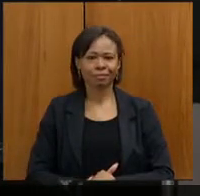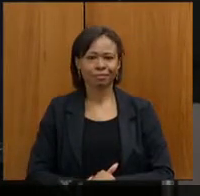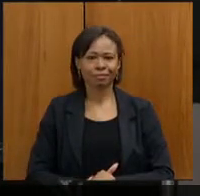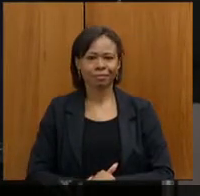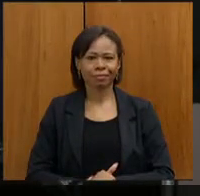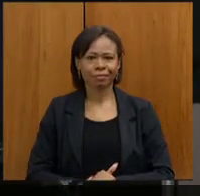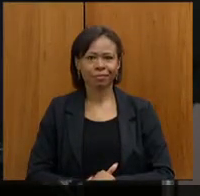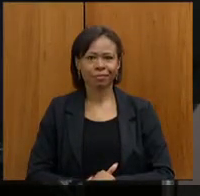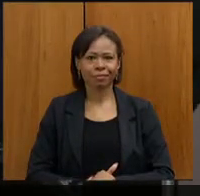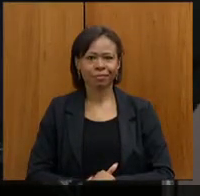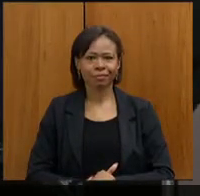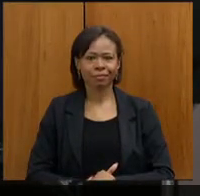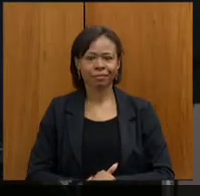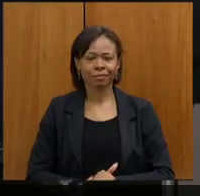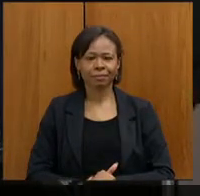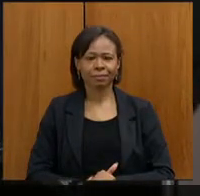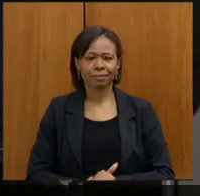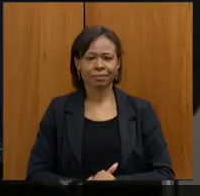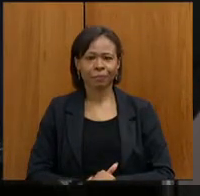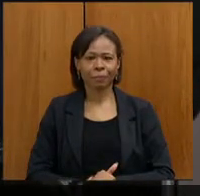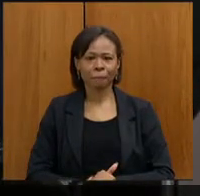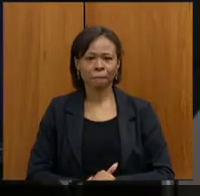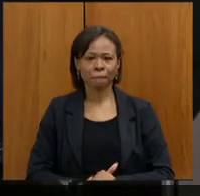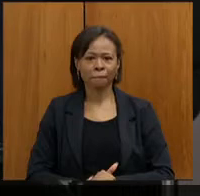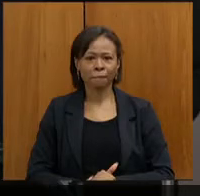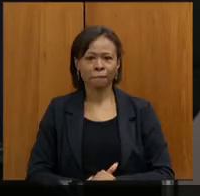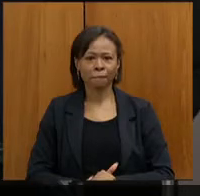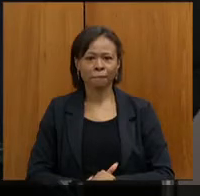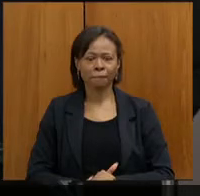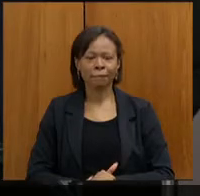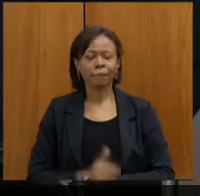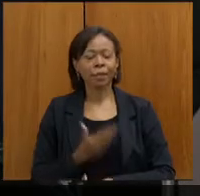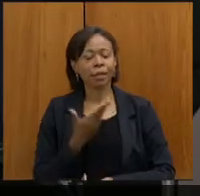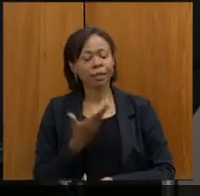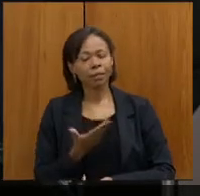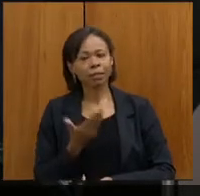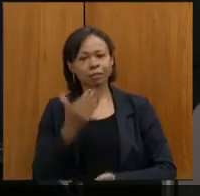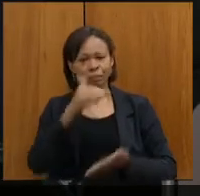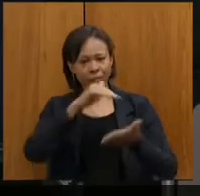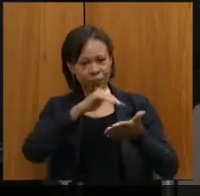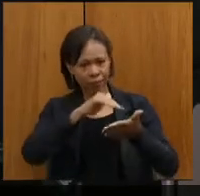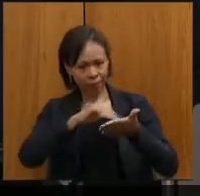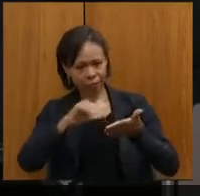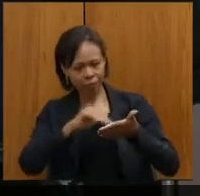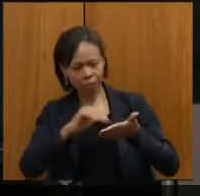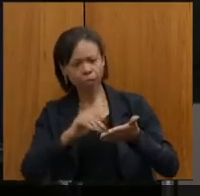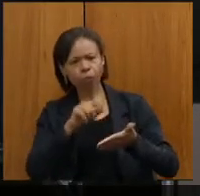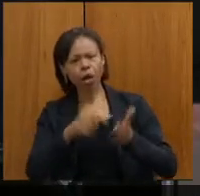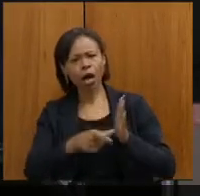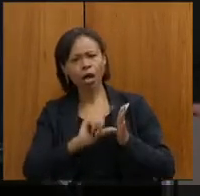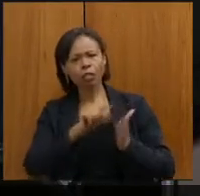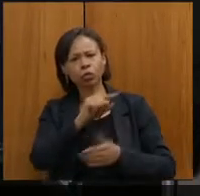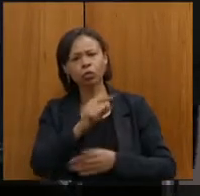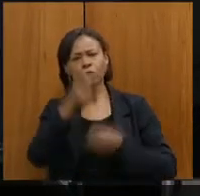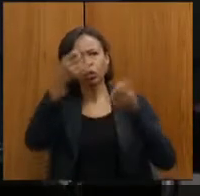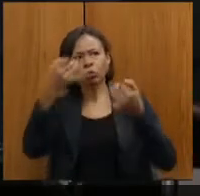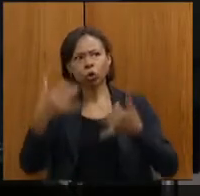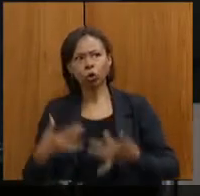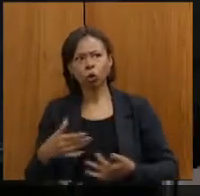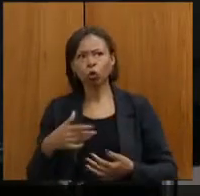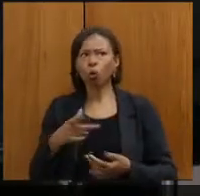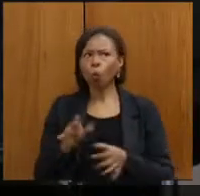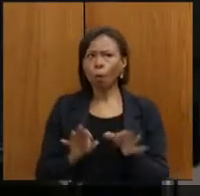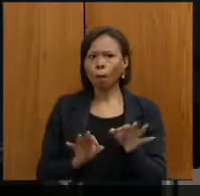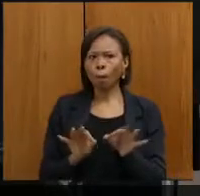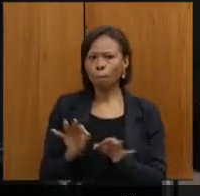E aí o secretário eu ouvi vossa excelência' dizer aqui que no plano de recuperação fiscal